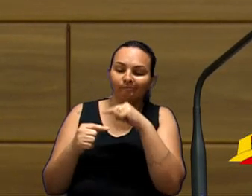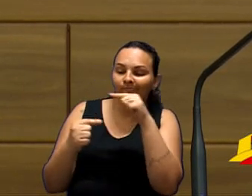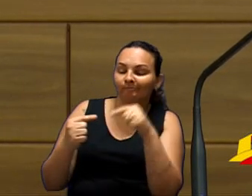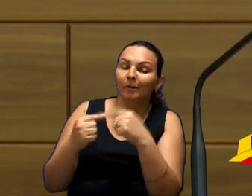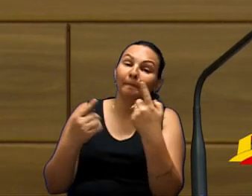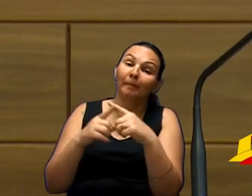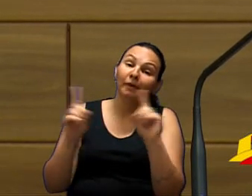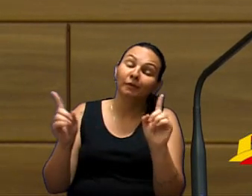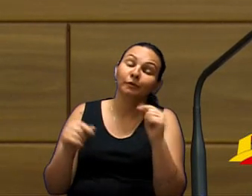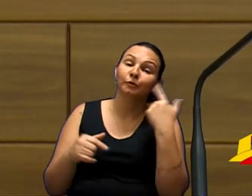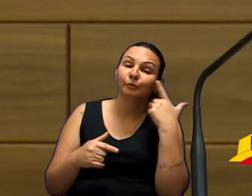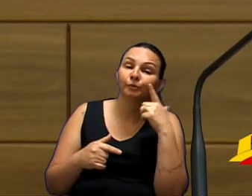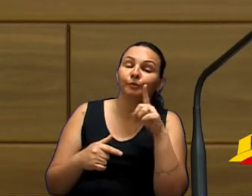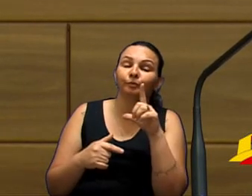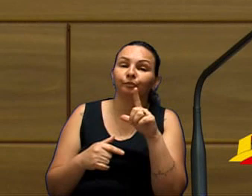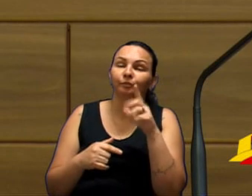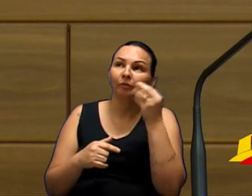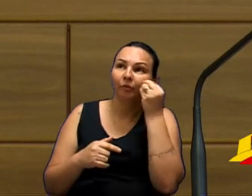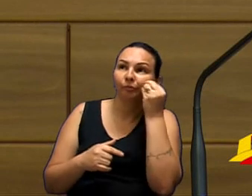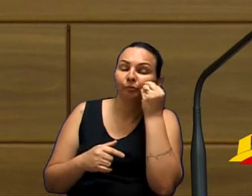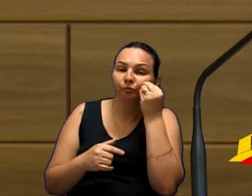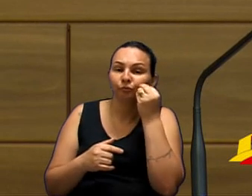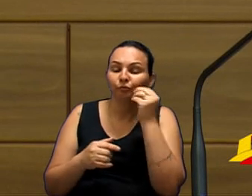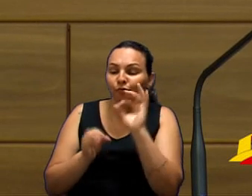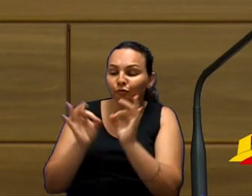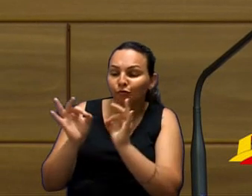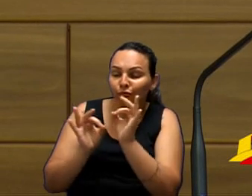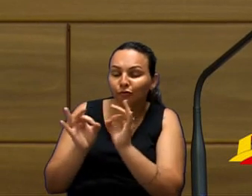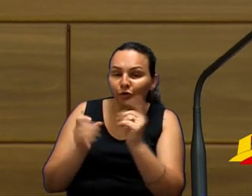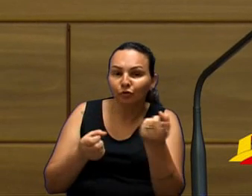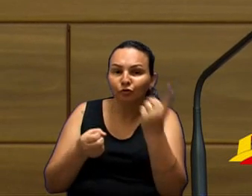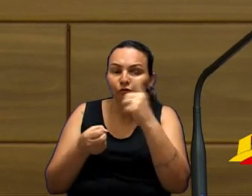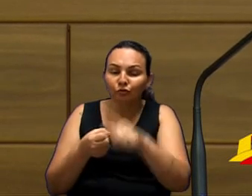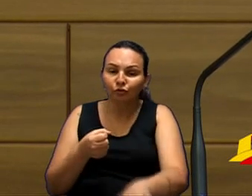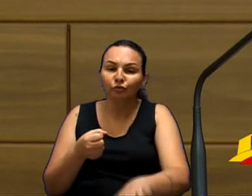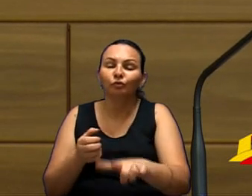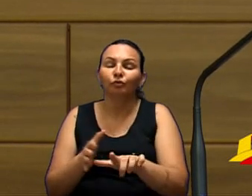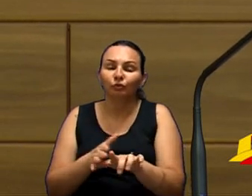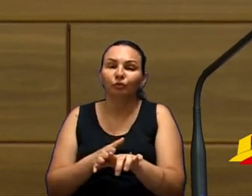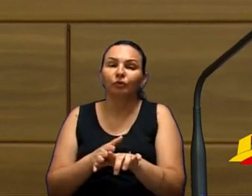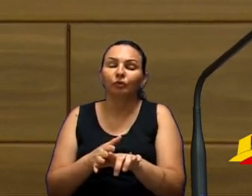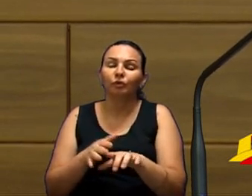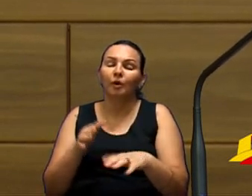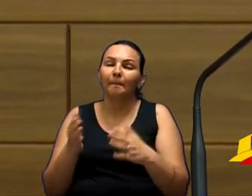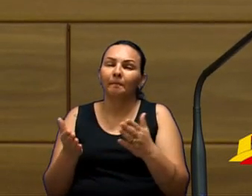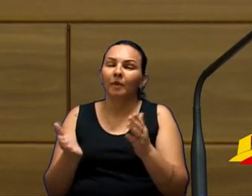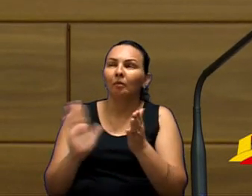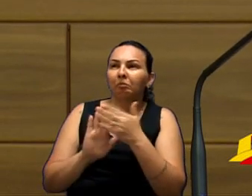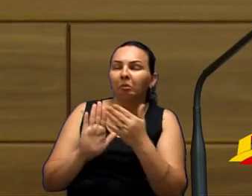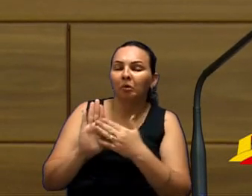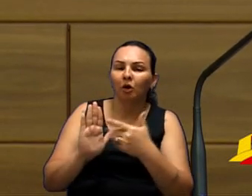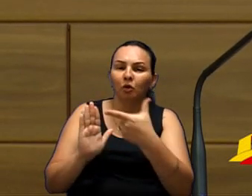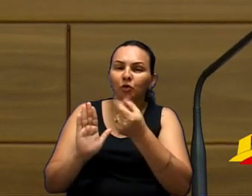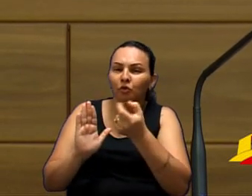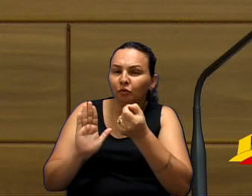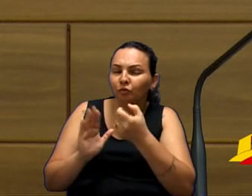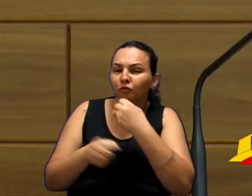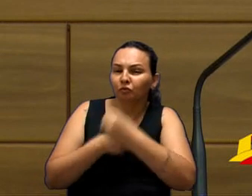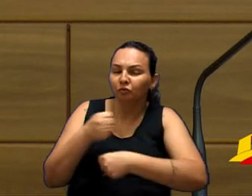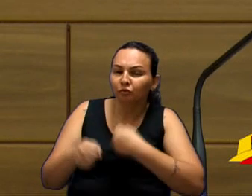fazer todo ano nós recuperamos algumas nascentes e já estamos programando para 2020 já há algumas que nós vamos atuar